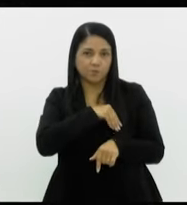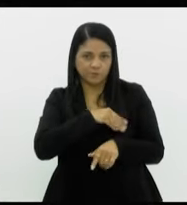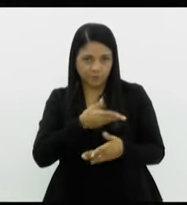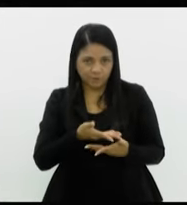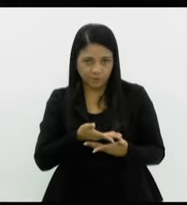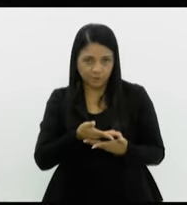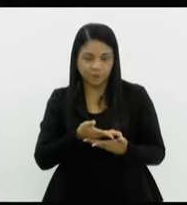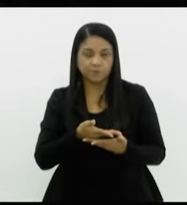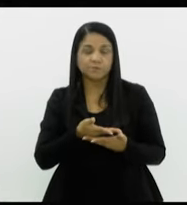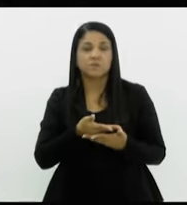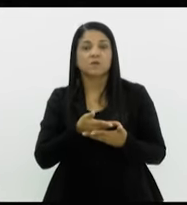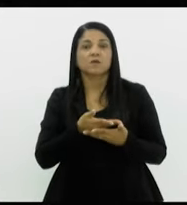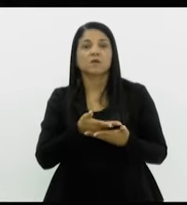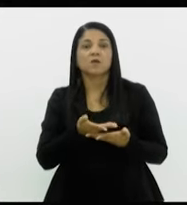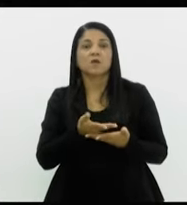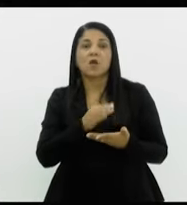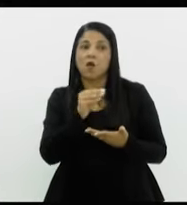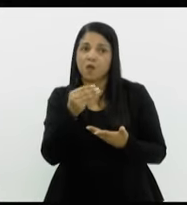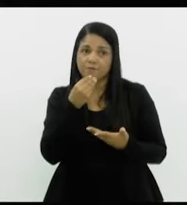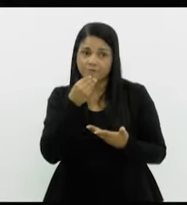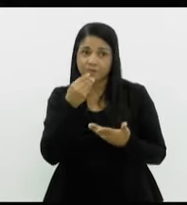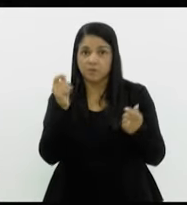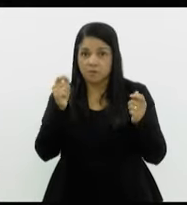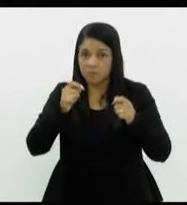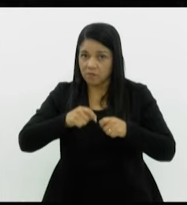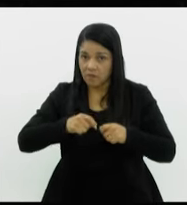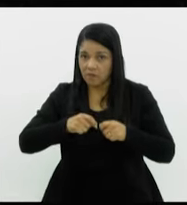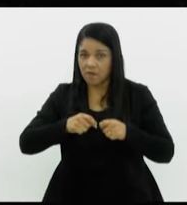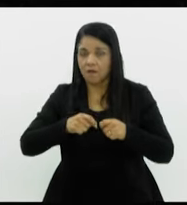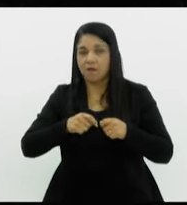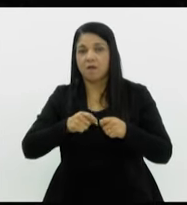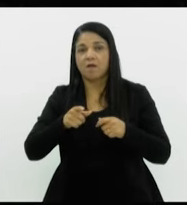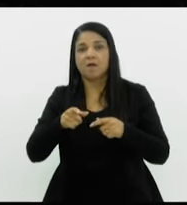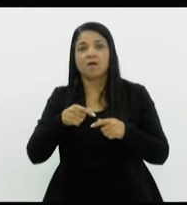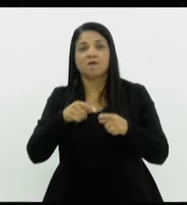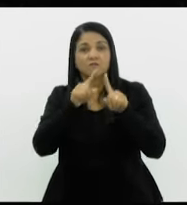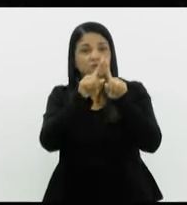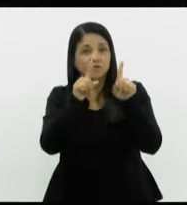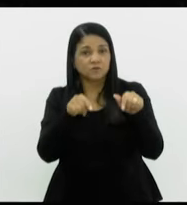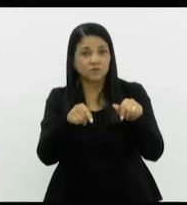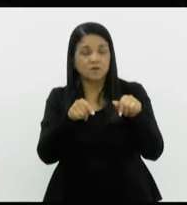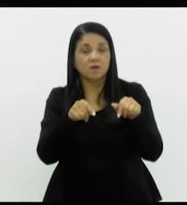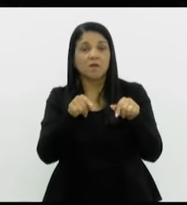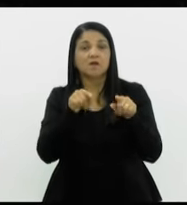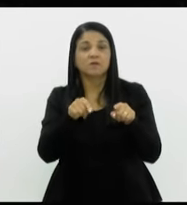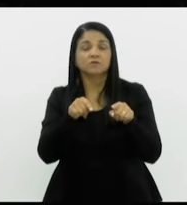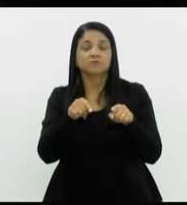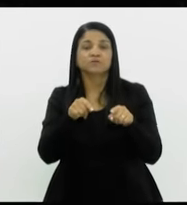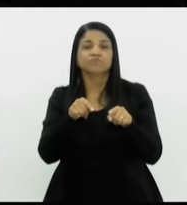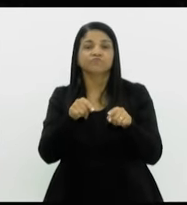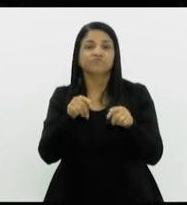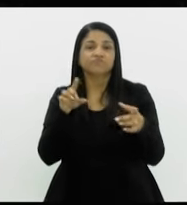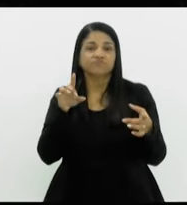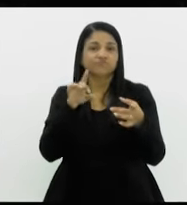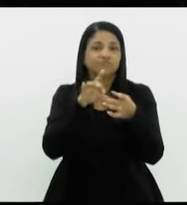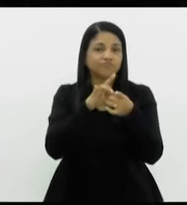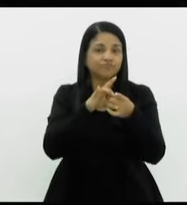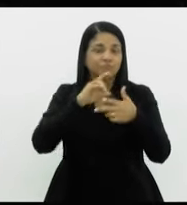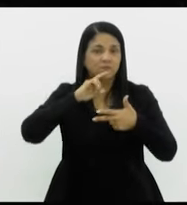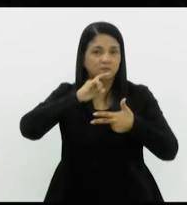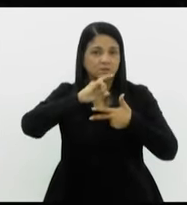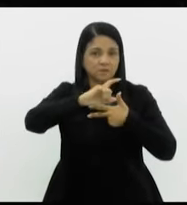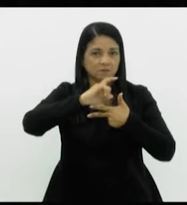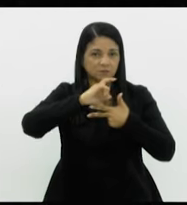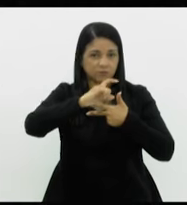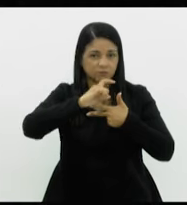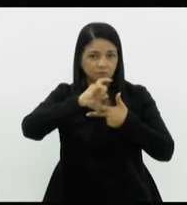ordem, obviamente, é daquilo que compete. E aí, do funcionalismo público, falo especialmente dos funcionários ligados ao Executivo do Estado